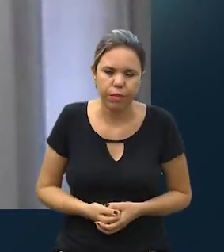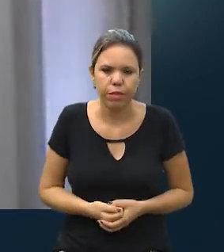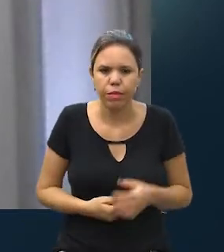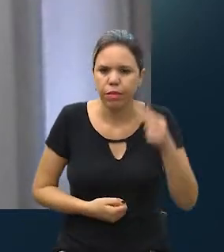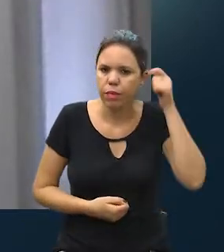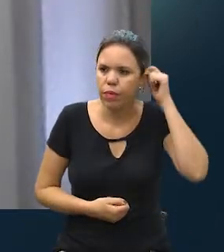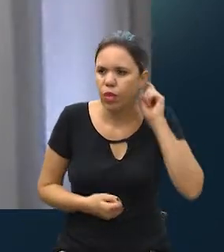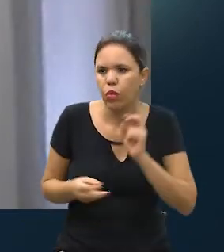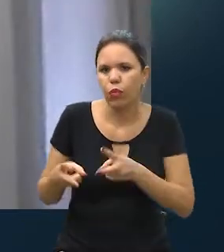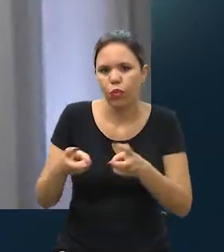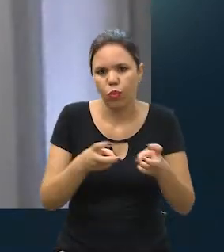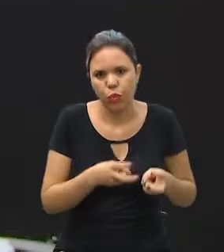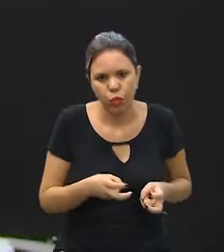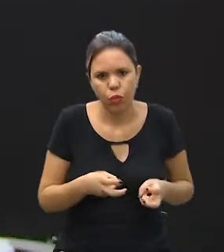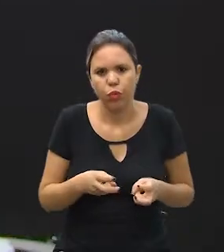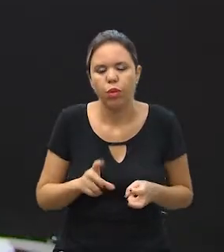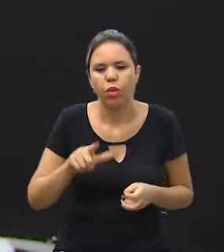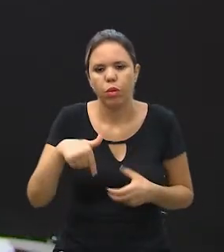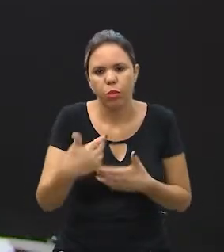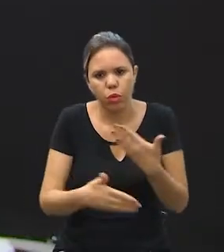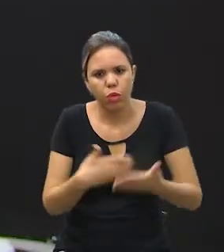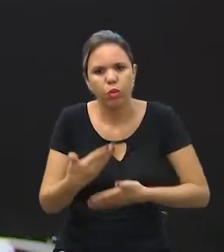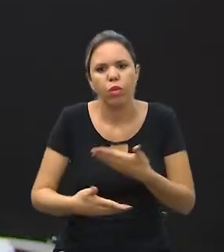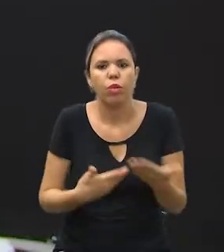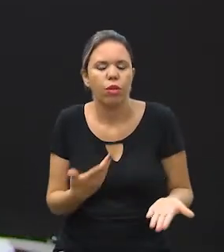eu fui percebendo, até depois de muita